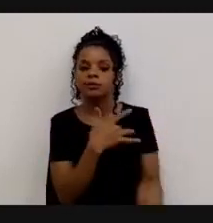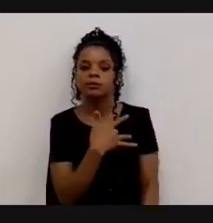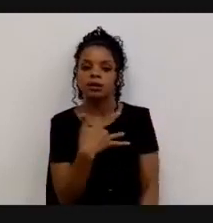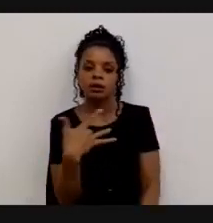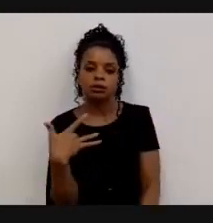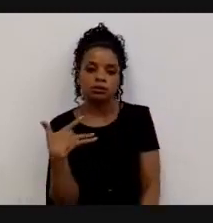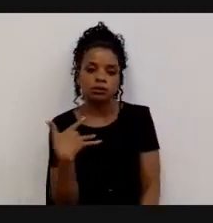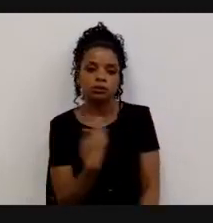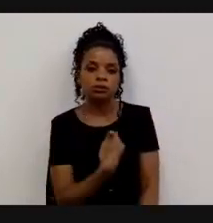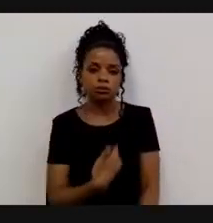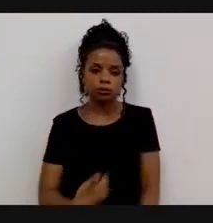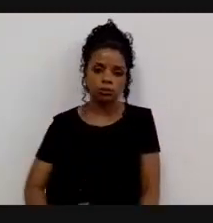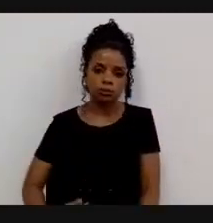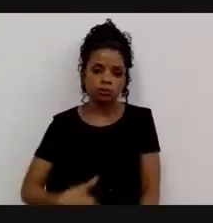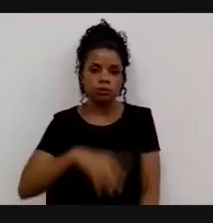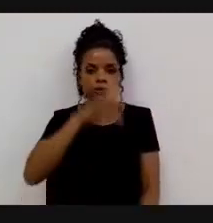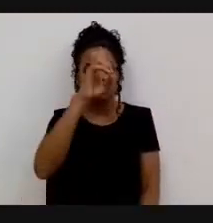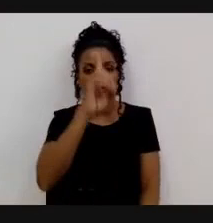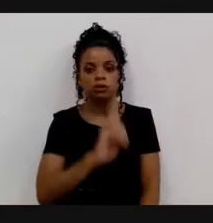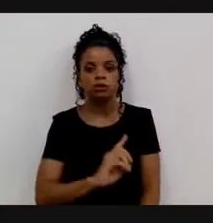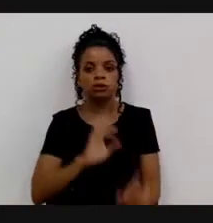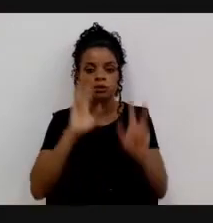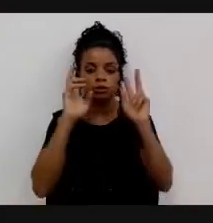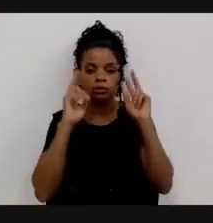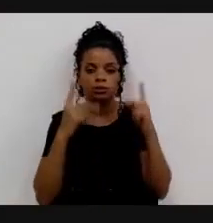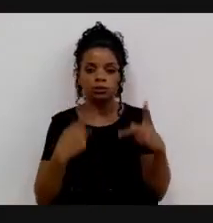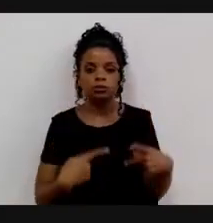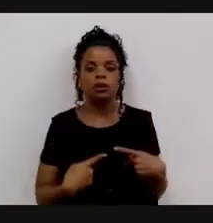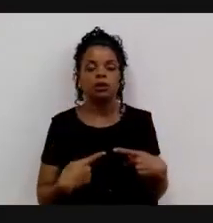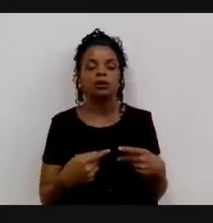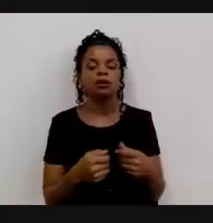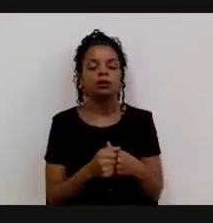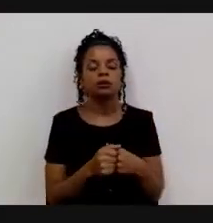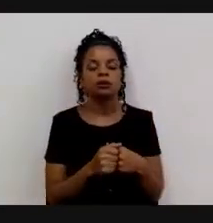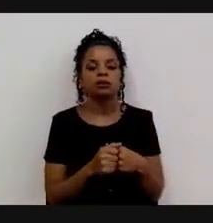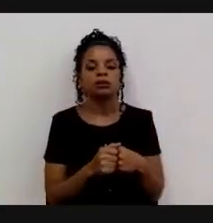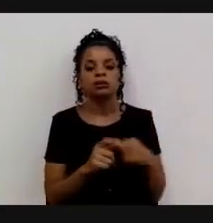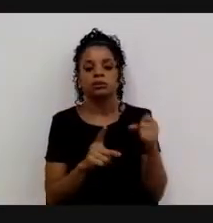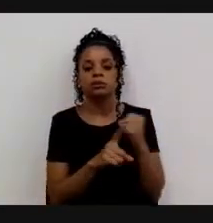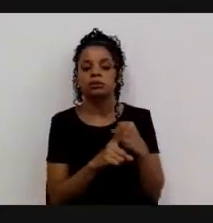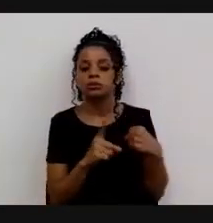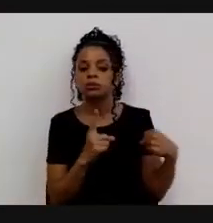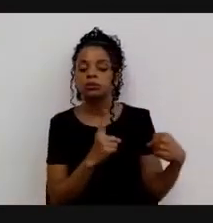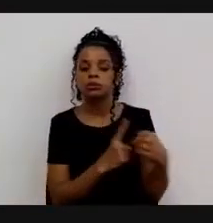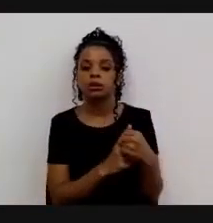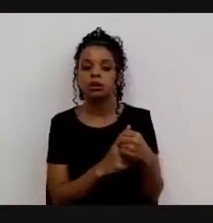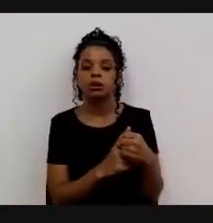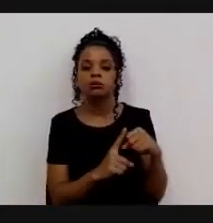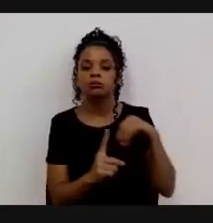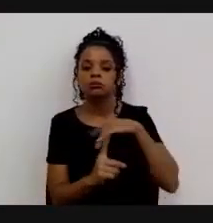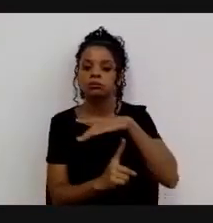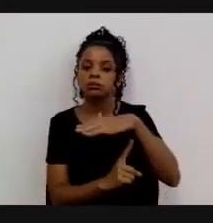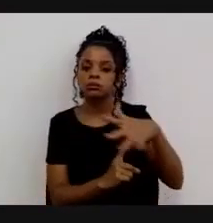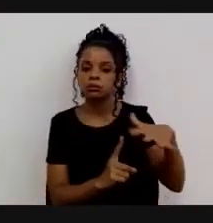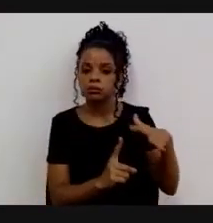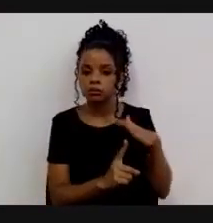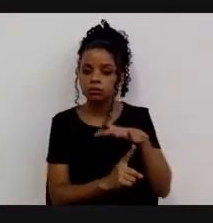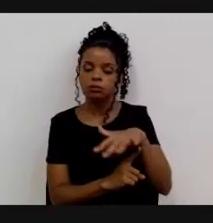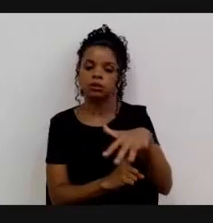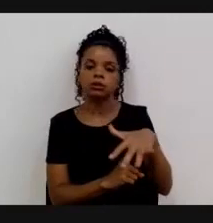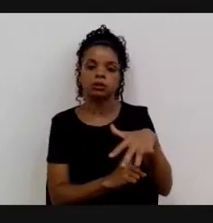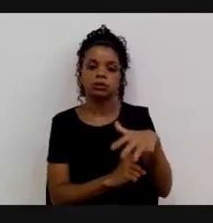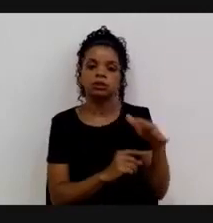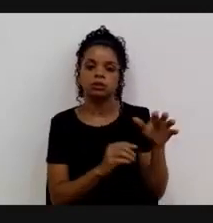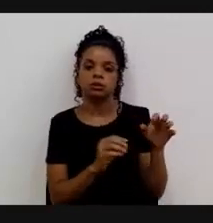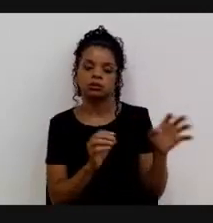saúde pública, direitos humanos, questões sociais, meio ambiente,